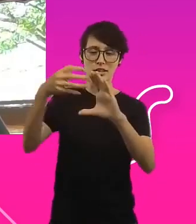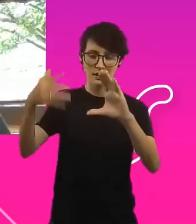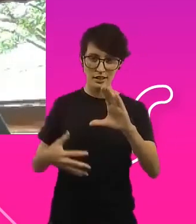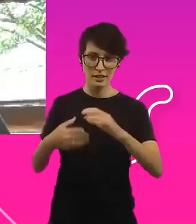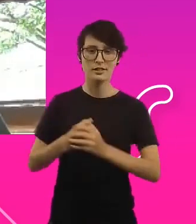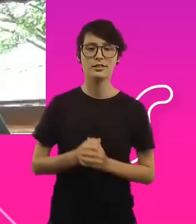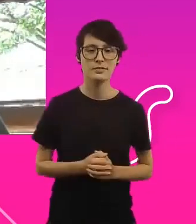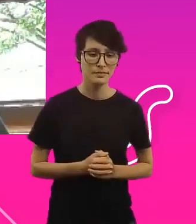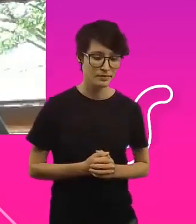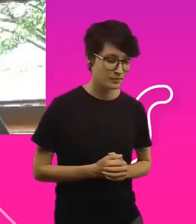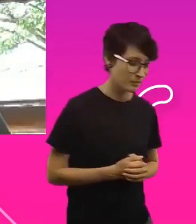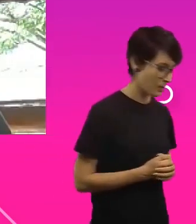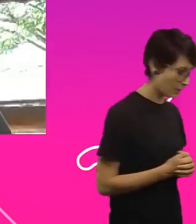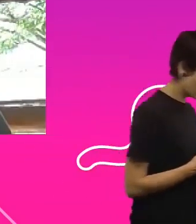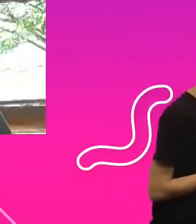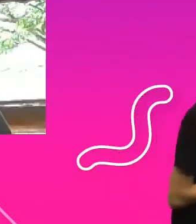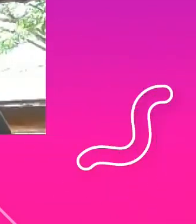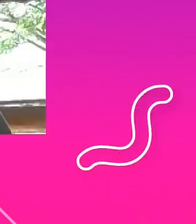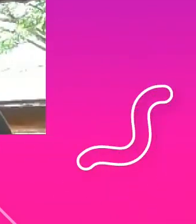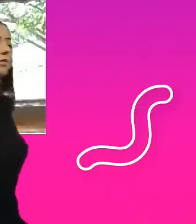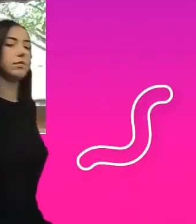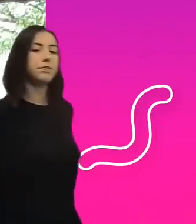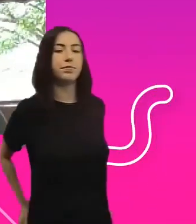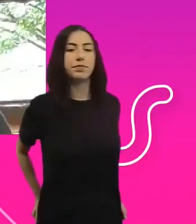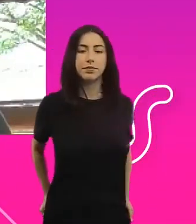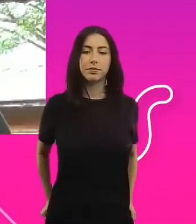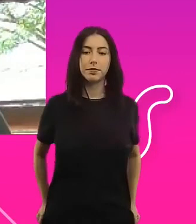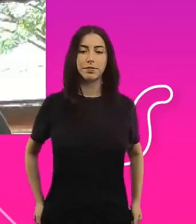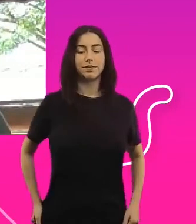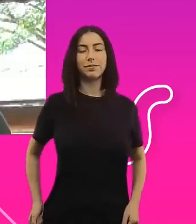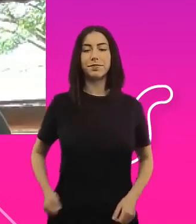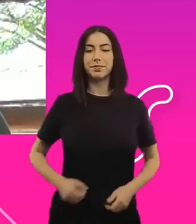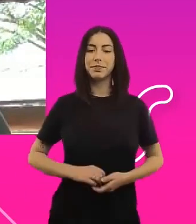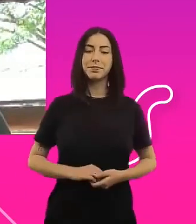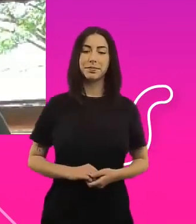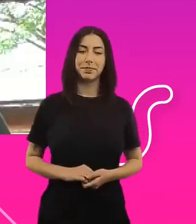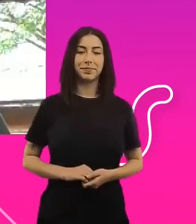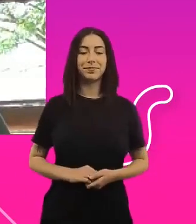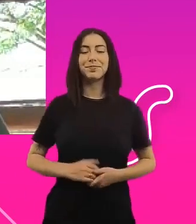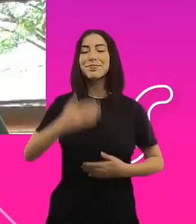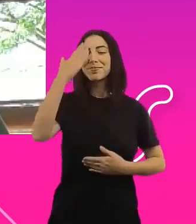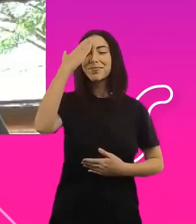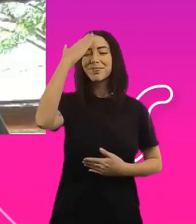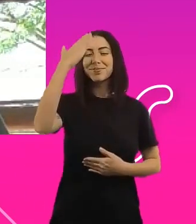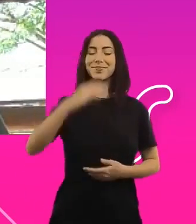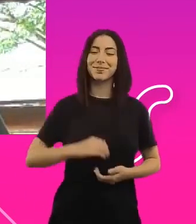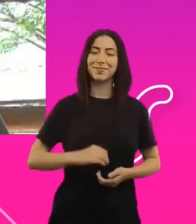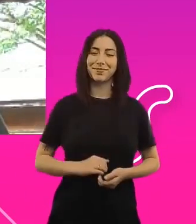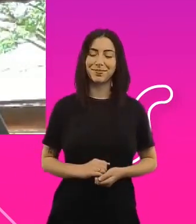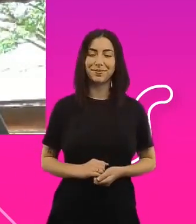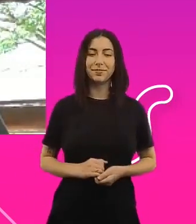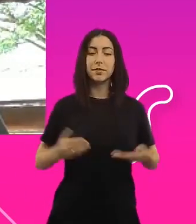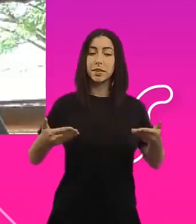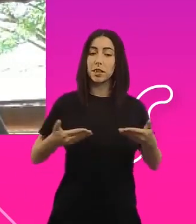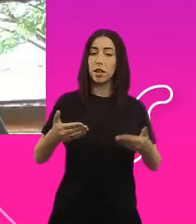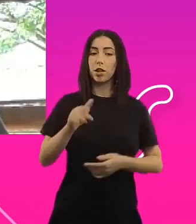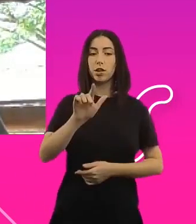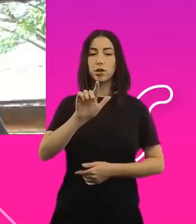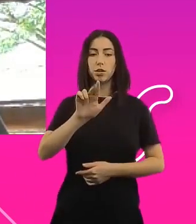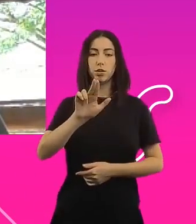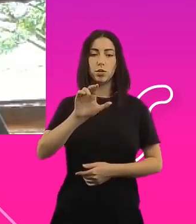olhar sistêmico para todas essas questões, né? Obrigada, Gustavo. Luciane, a Clara